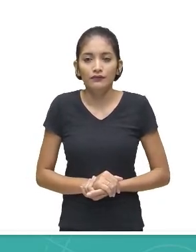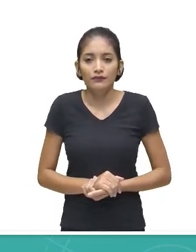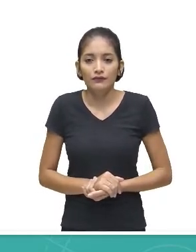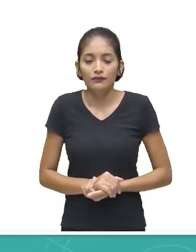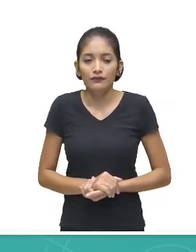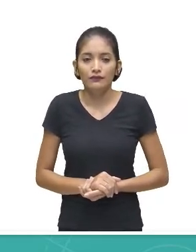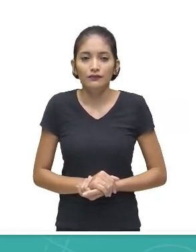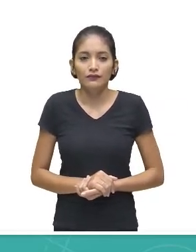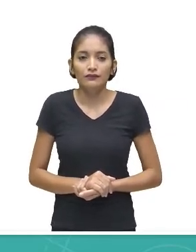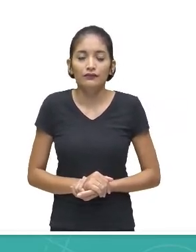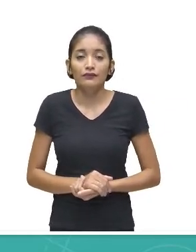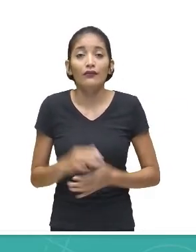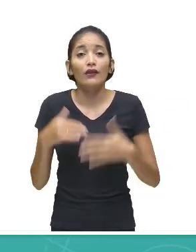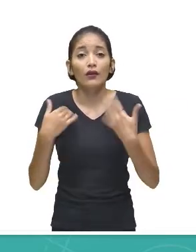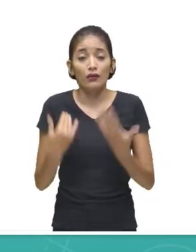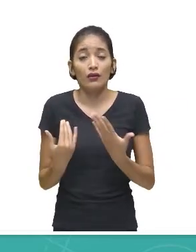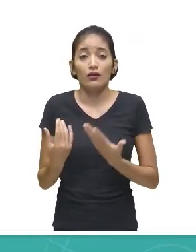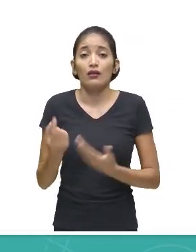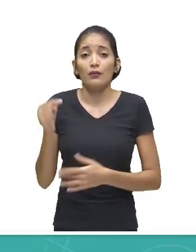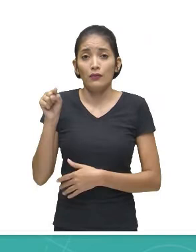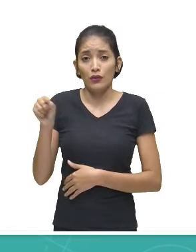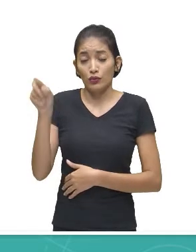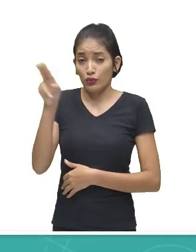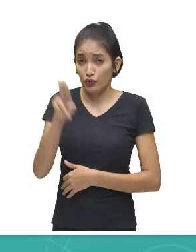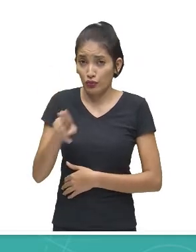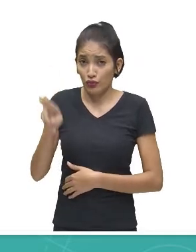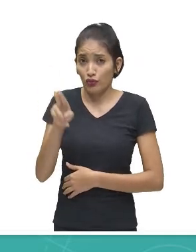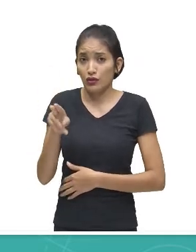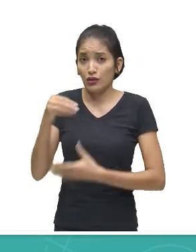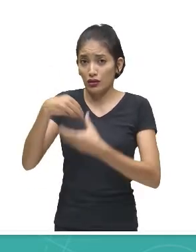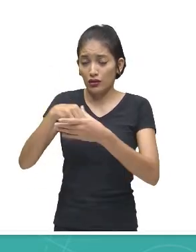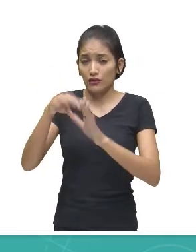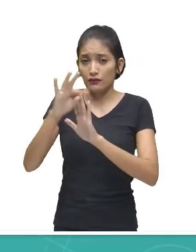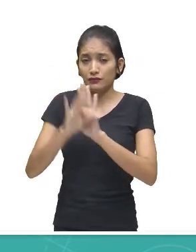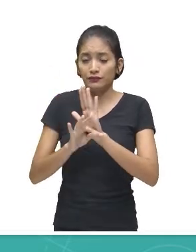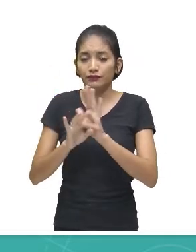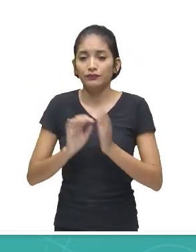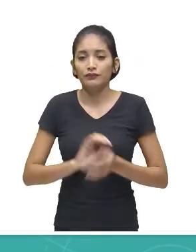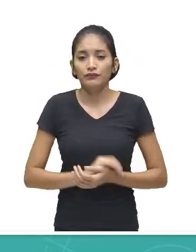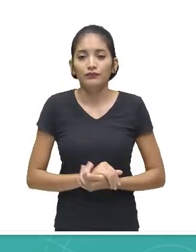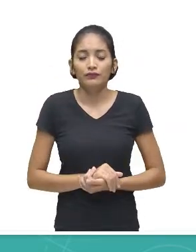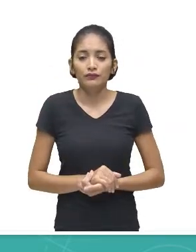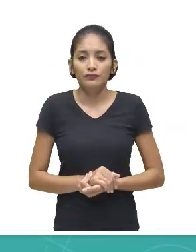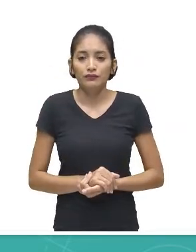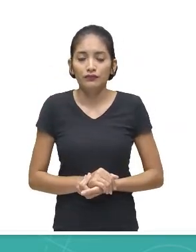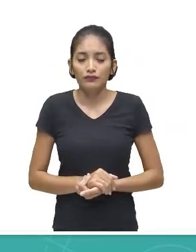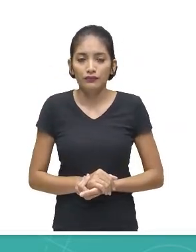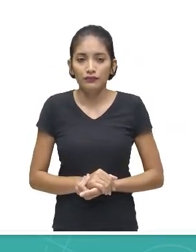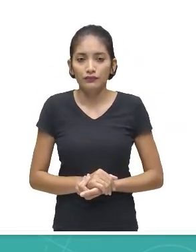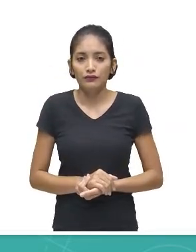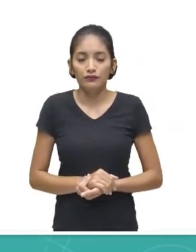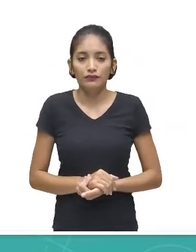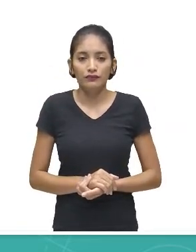qual a pontuação que você pode utilizar nesse texto. Vamos lá. Voltando